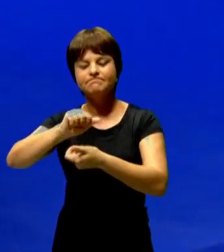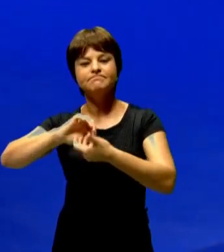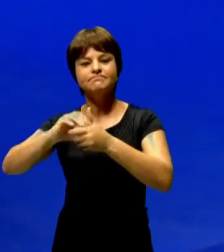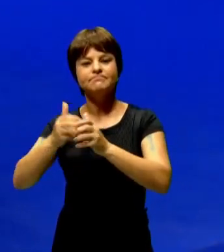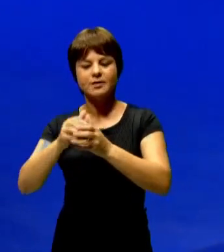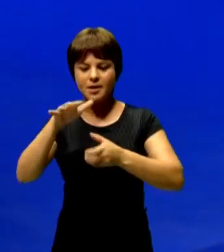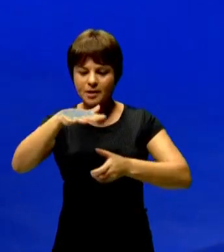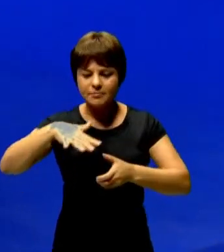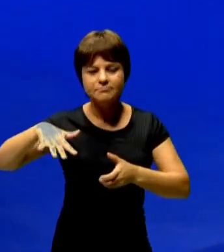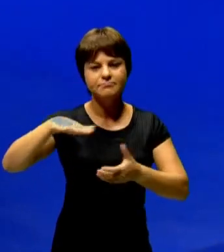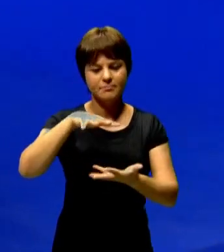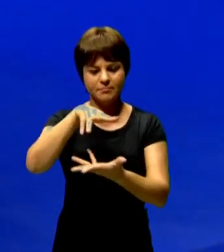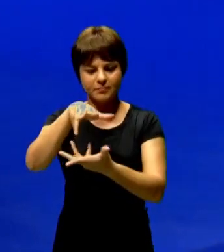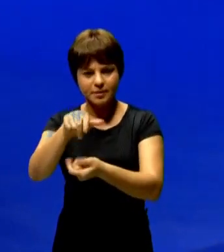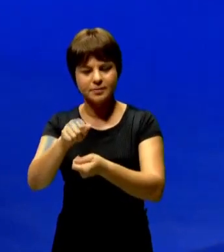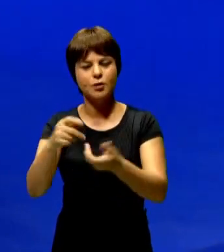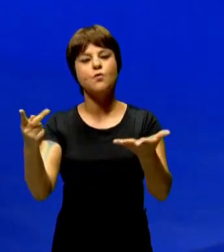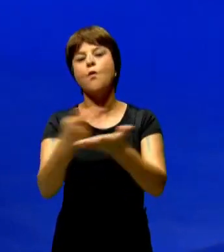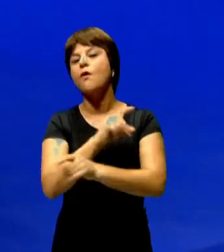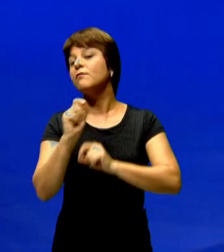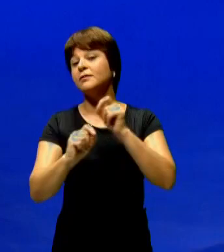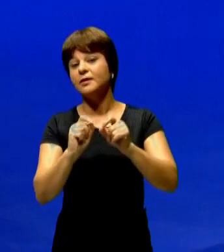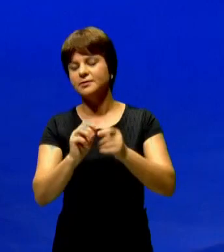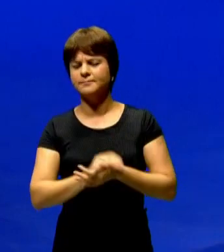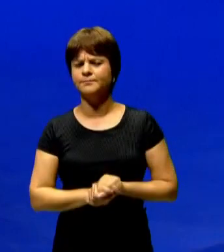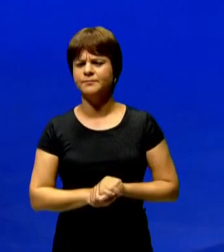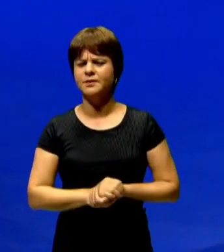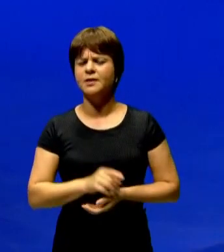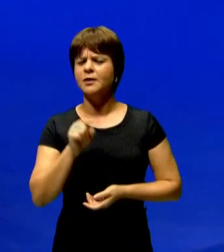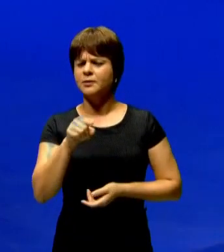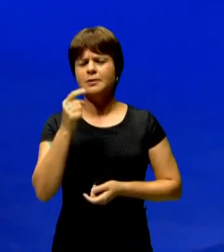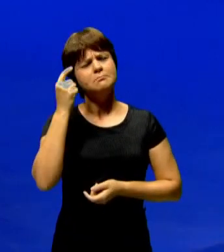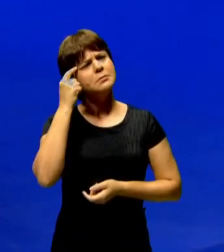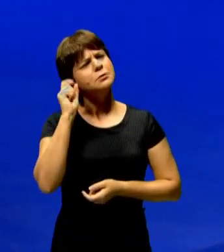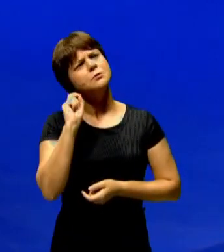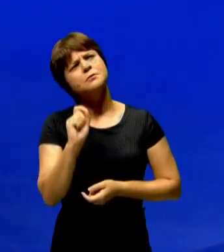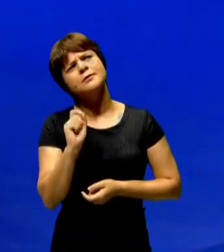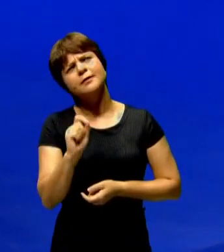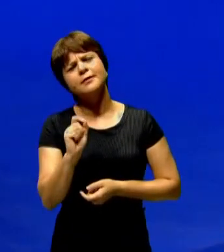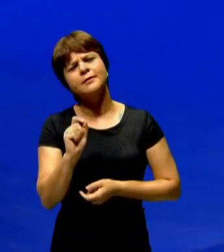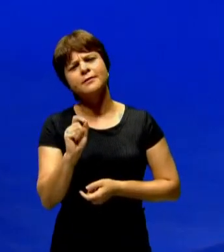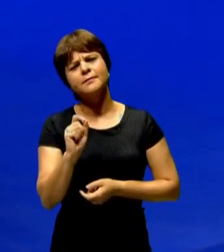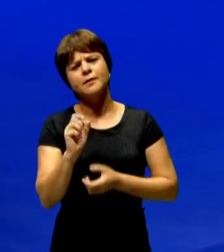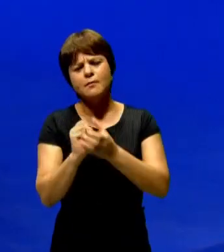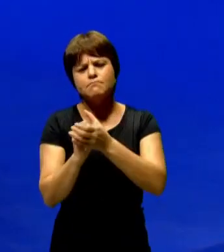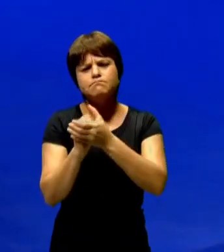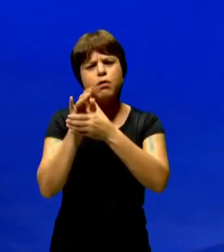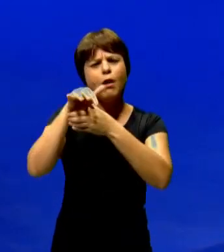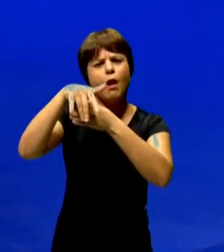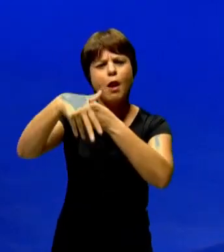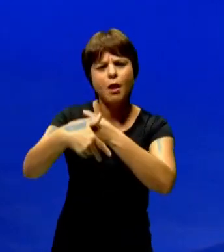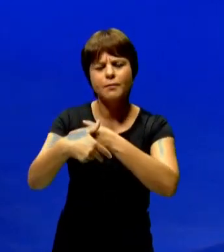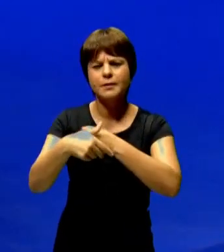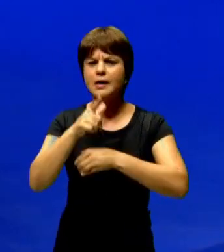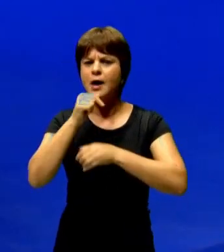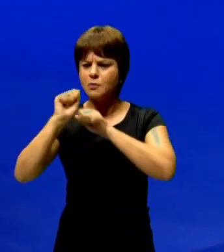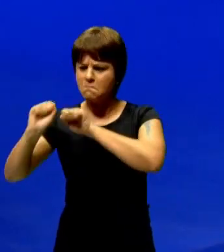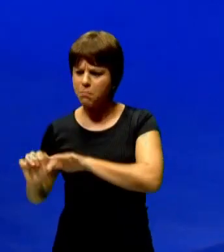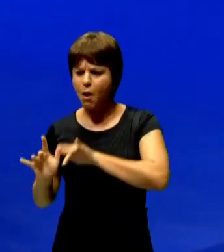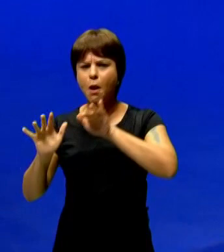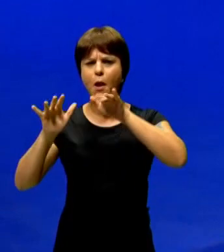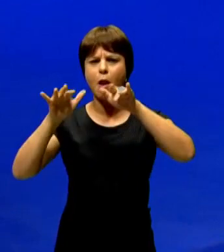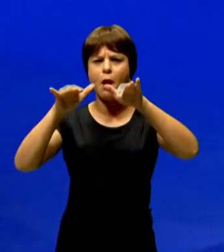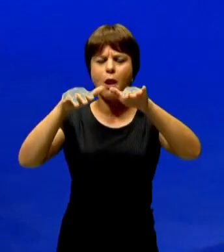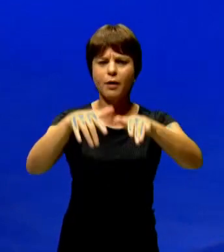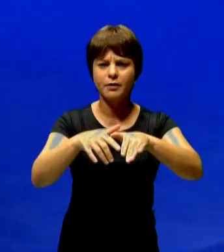na superfície terrestre. Você já parou para pensar sobre vulcões, tsunamis e terremotos